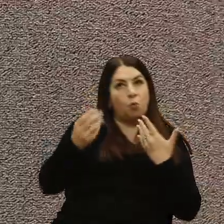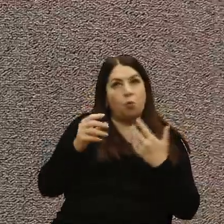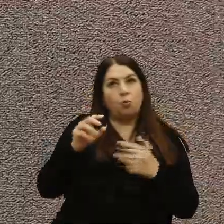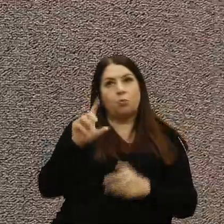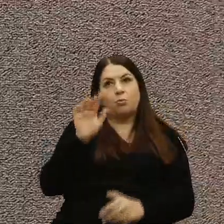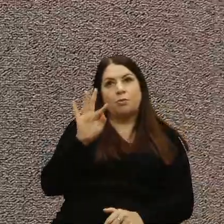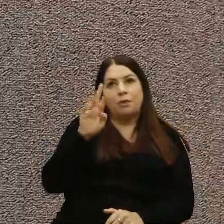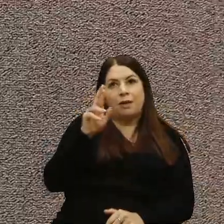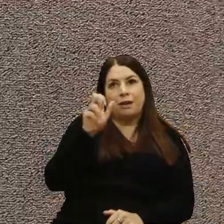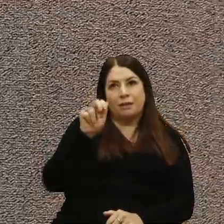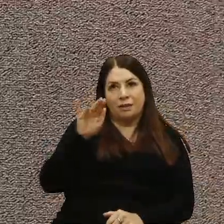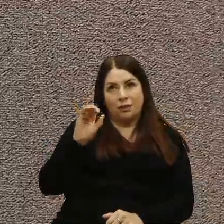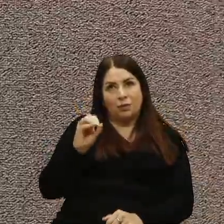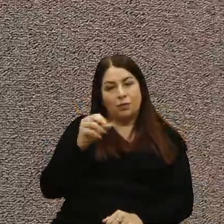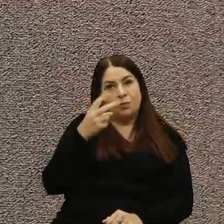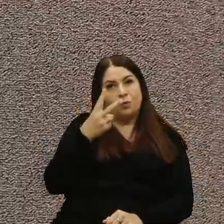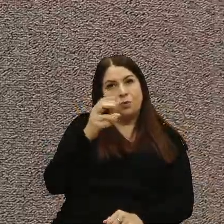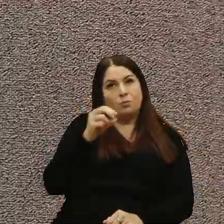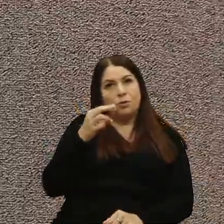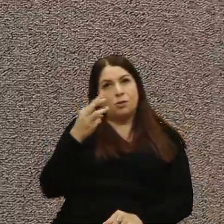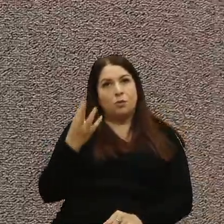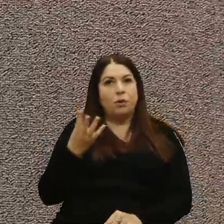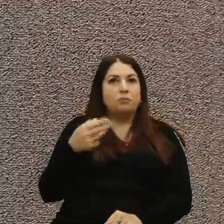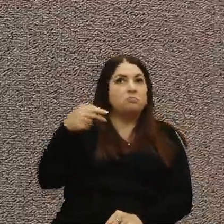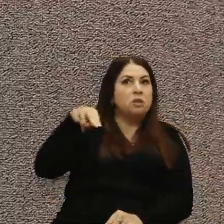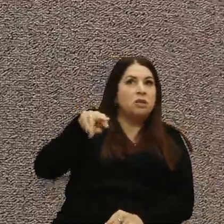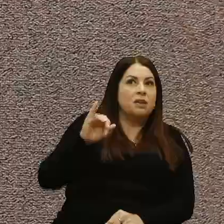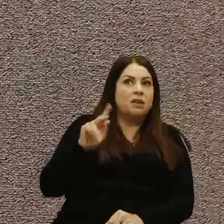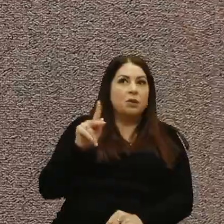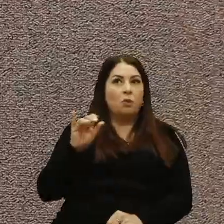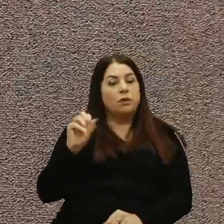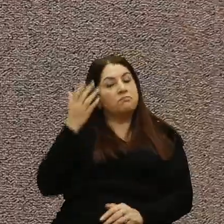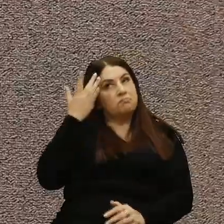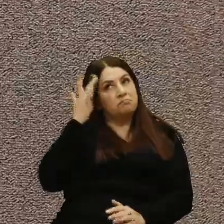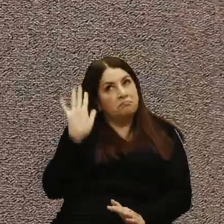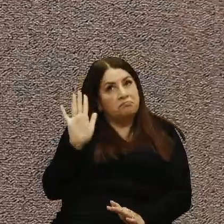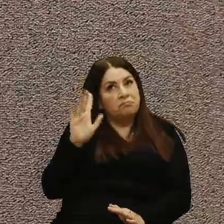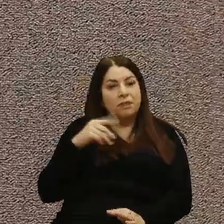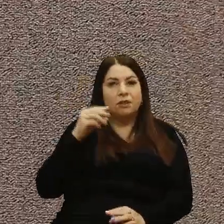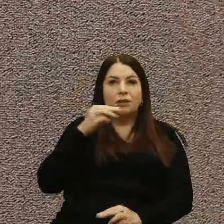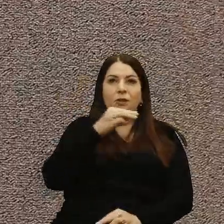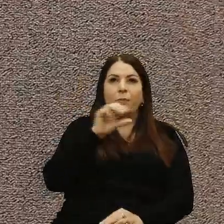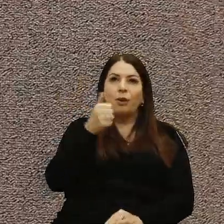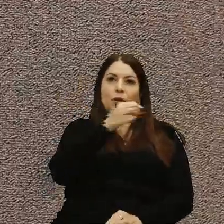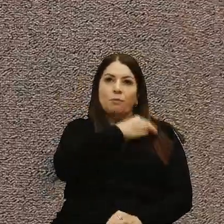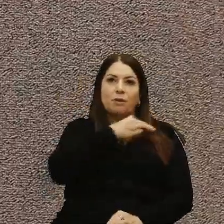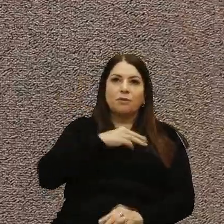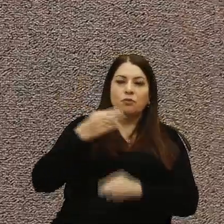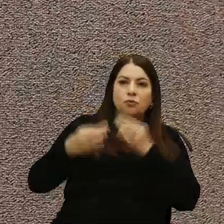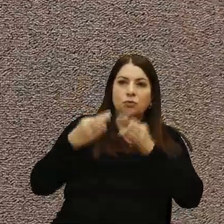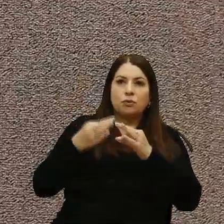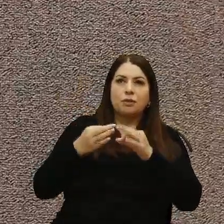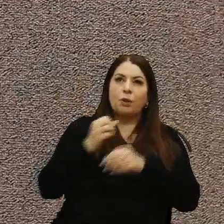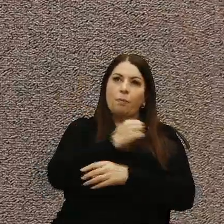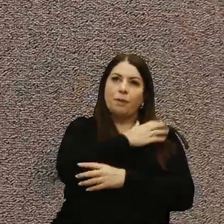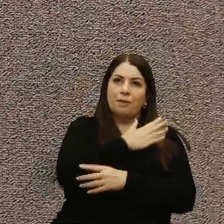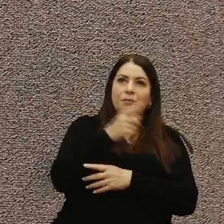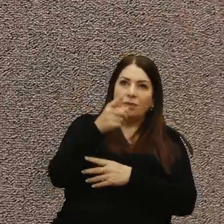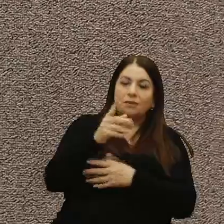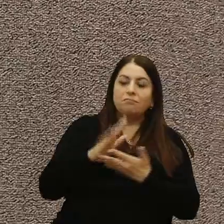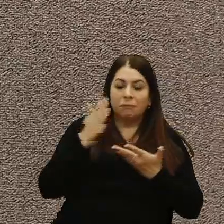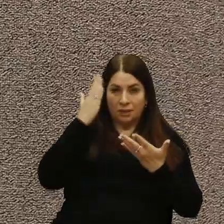Tarcísio, 2034, quem sabe Nicolas, mas todos eles cotam ter o melhor ministro da Justiça, que é o Capitão Derrite. E sabe